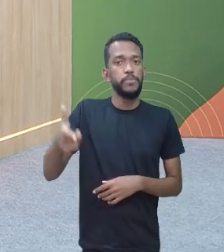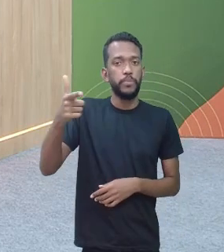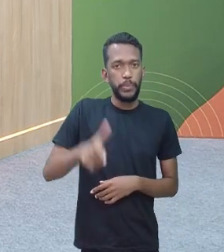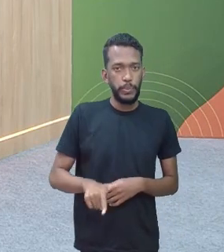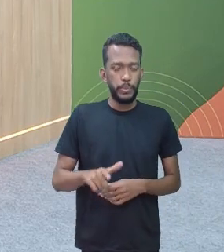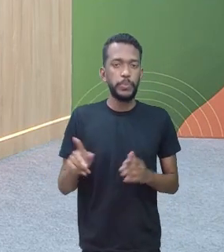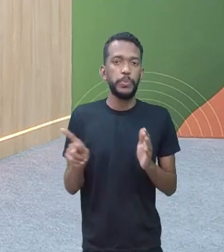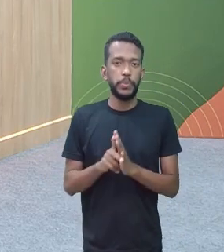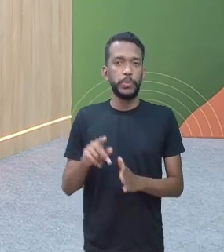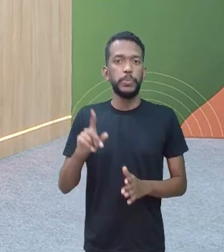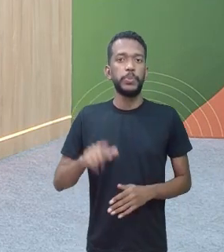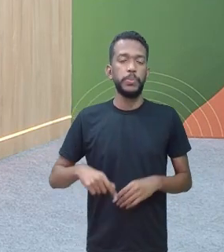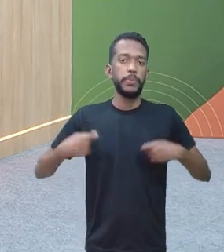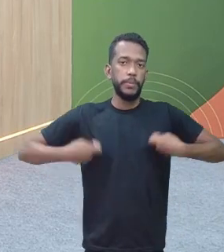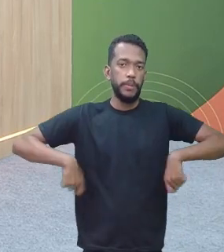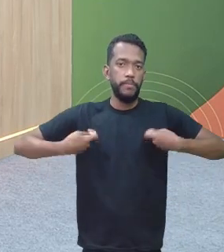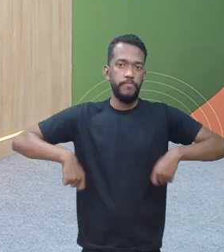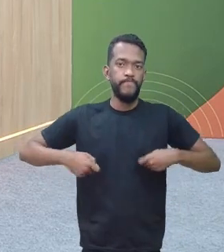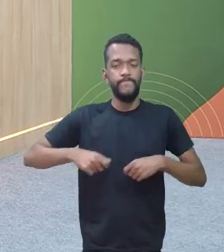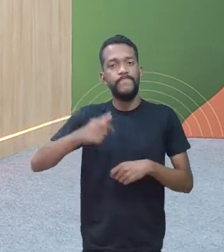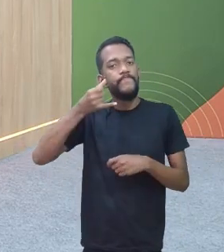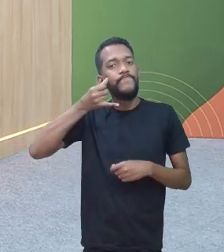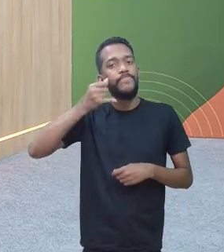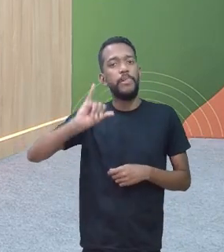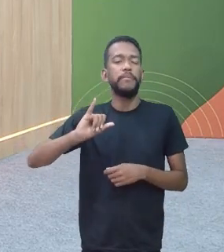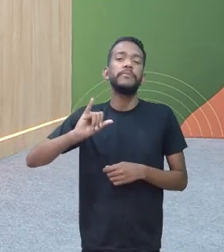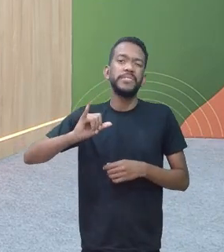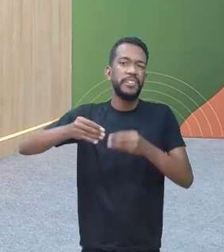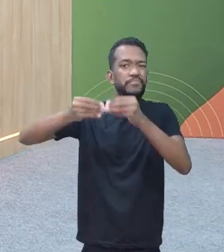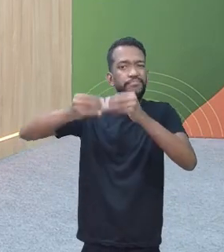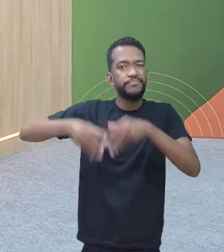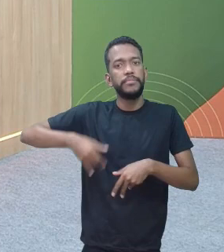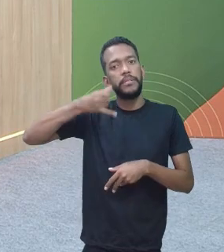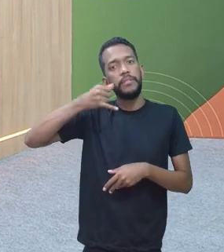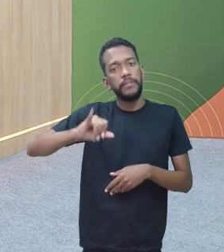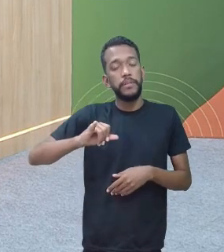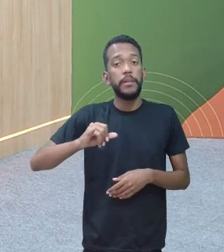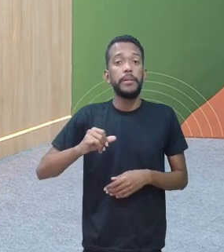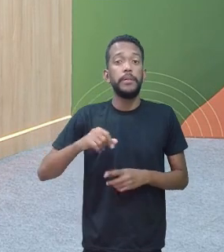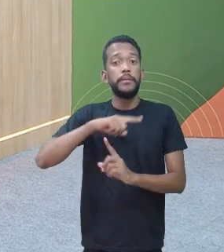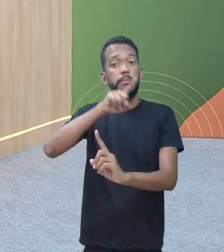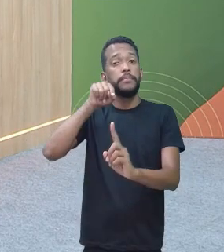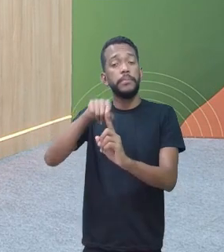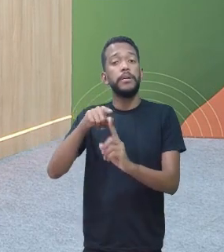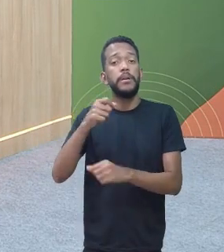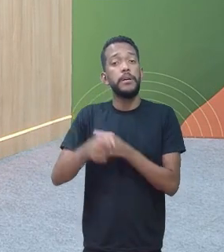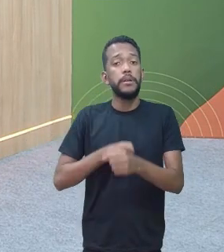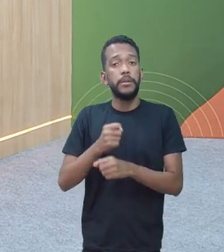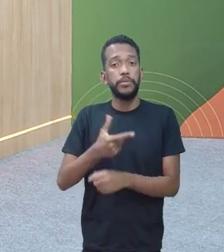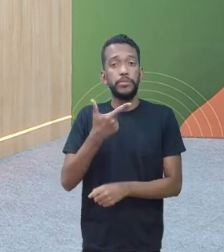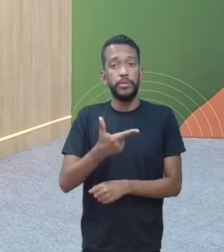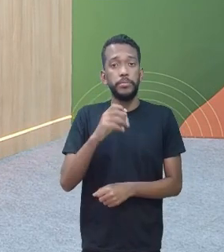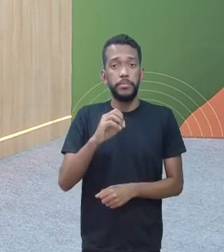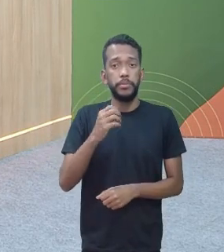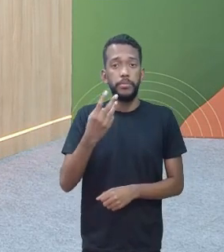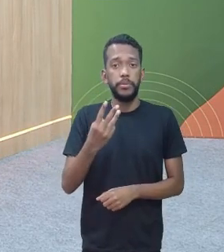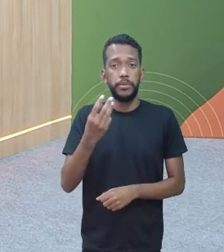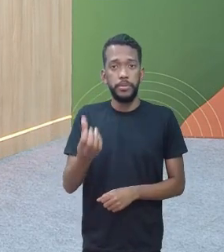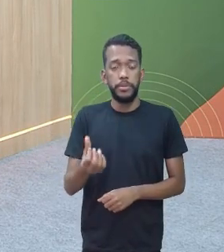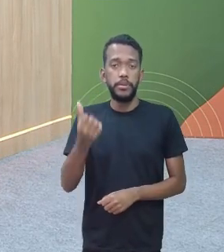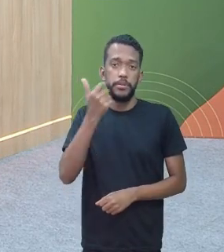que é necessário para não poluir mais. A ideia, a meta é que em 2036 consiga ser